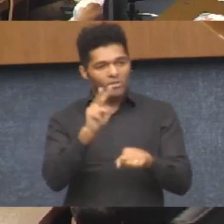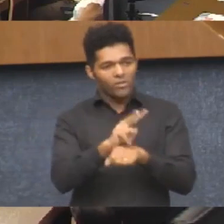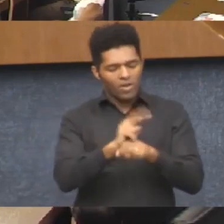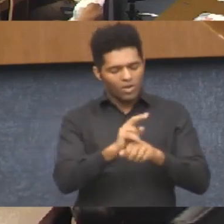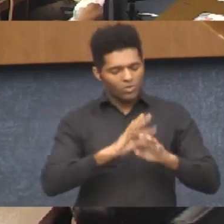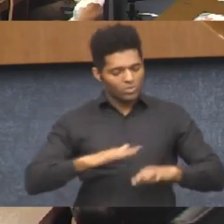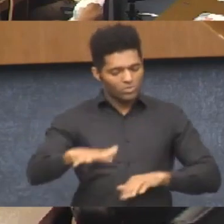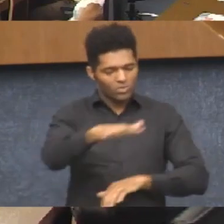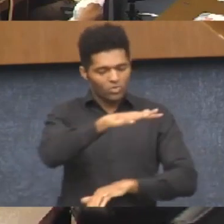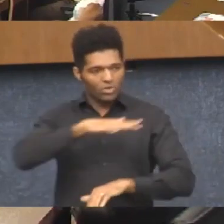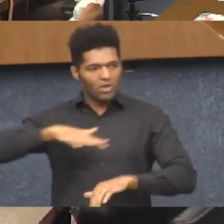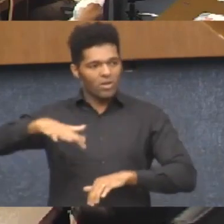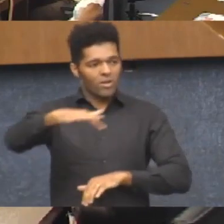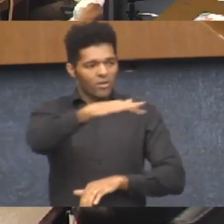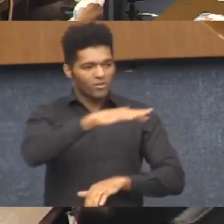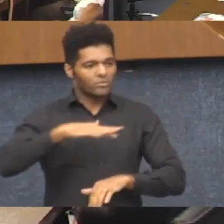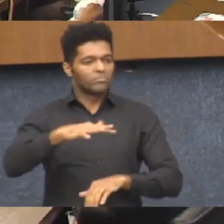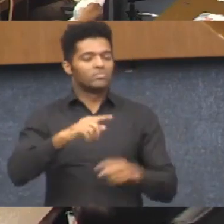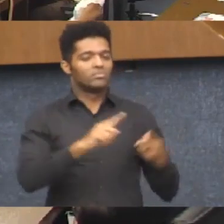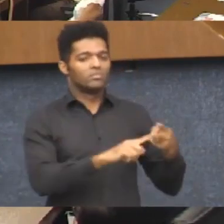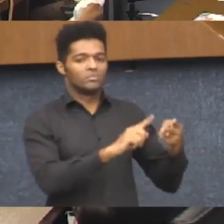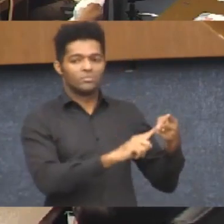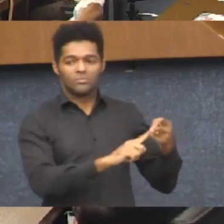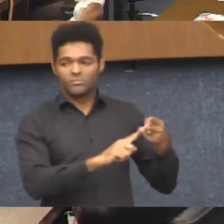Ser MFC é... É